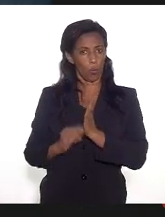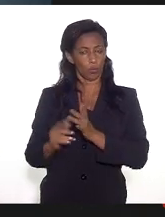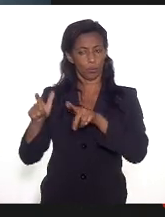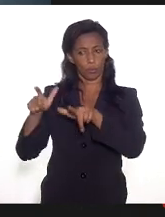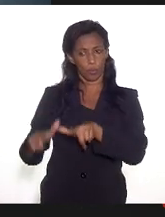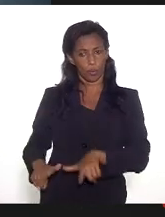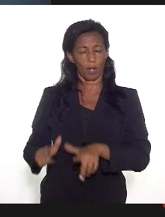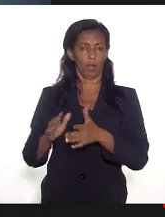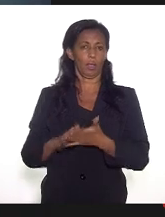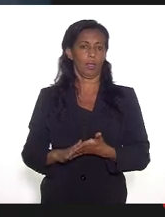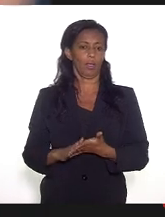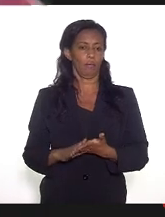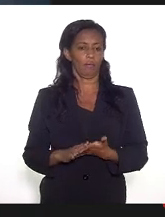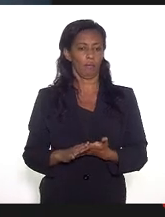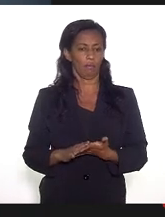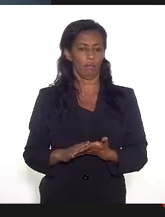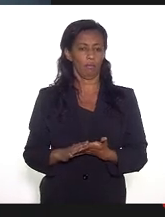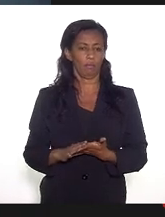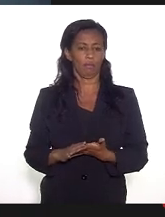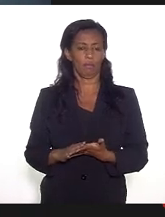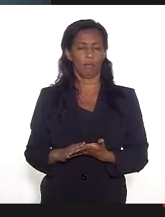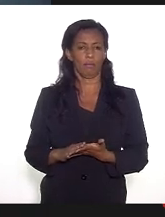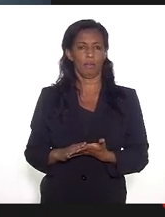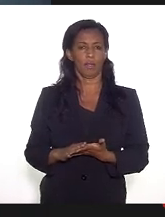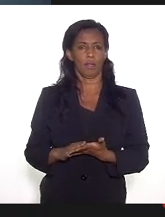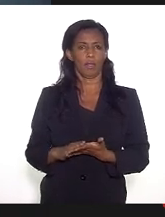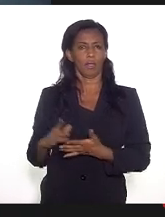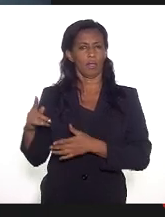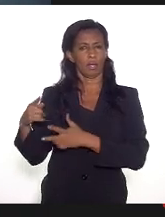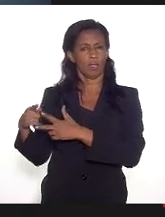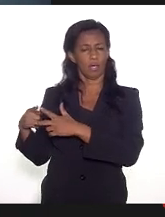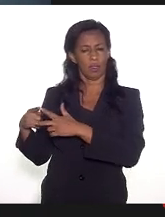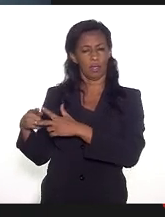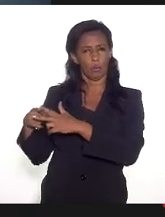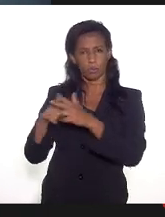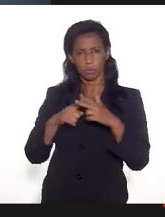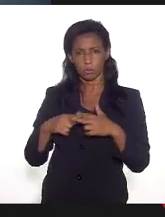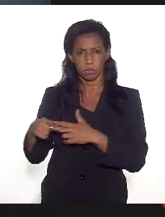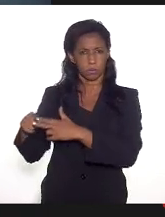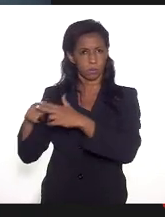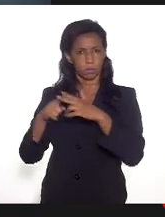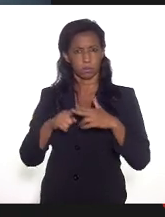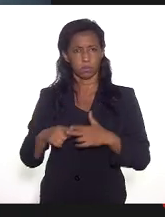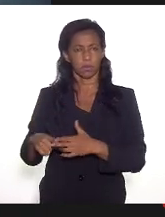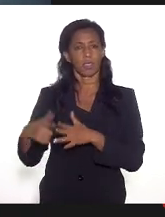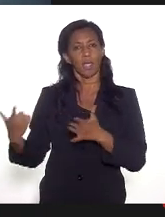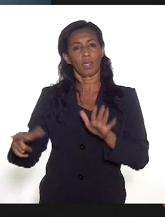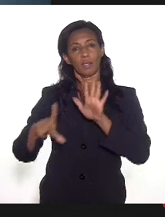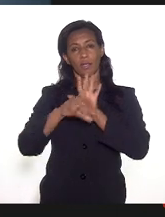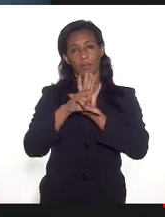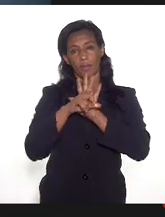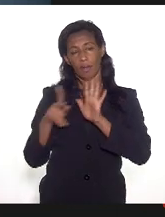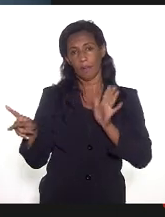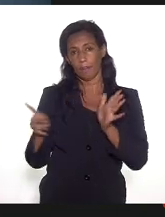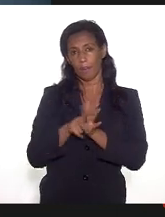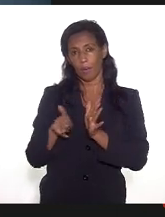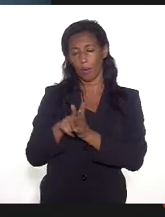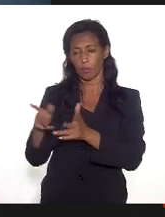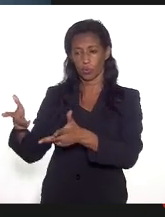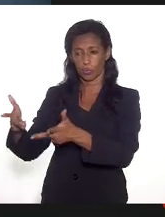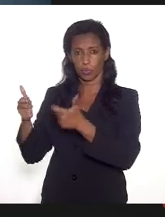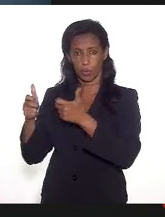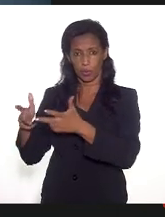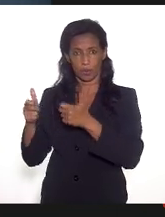o descomissionamento e o desmantelamento, né, aí teria que ver a legislação específica, exploração,